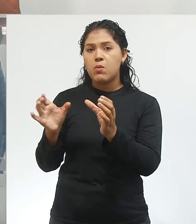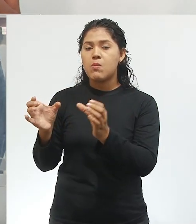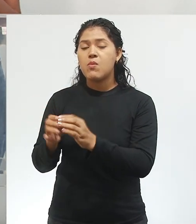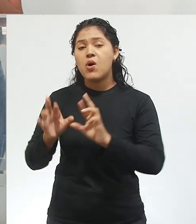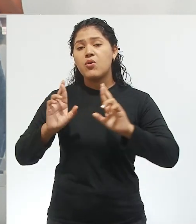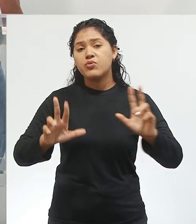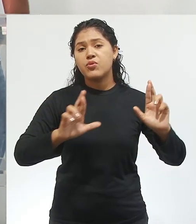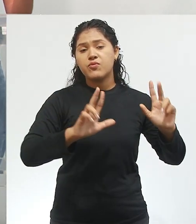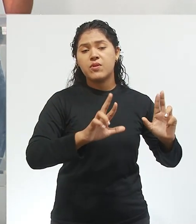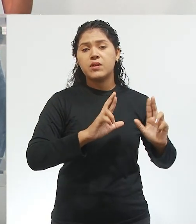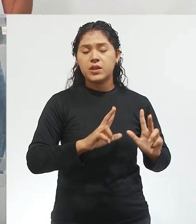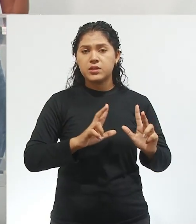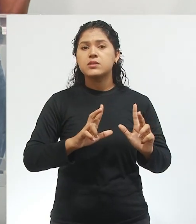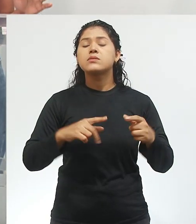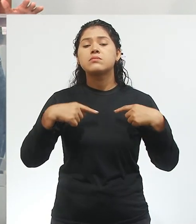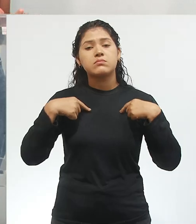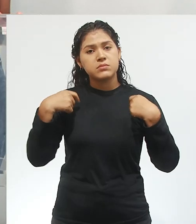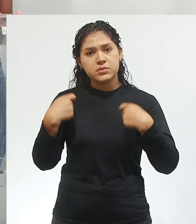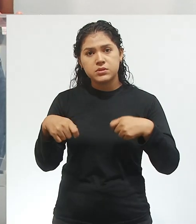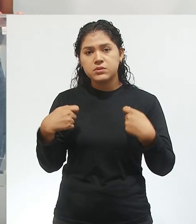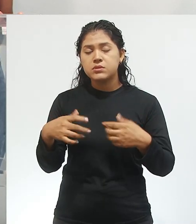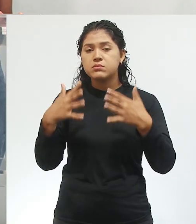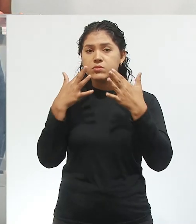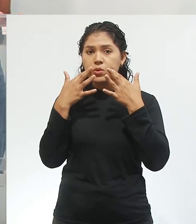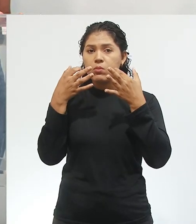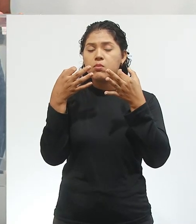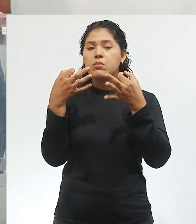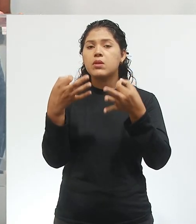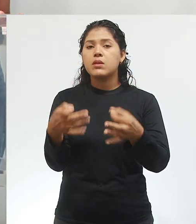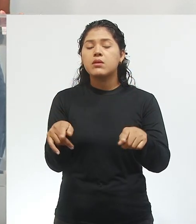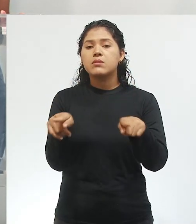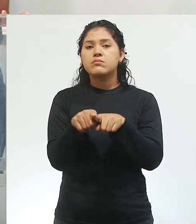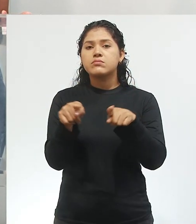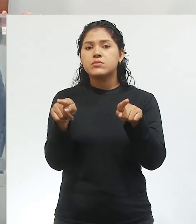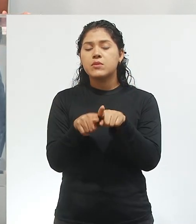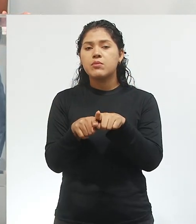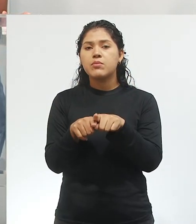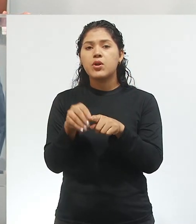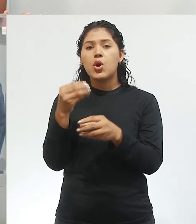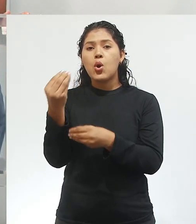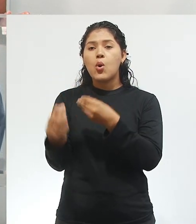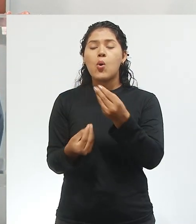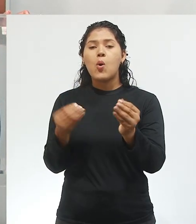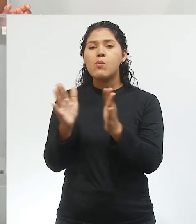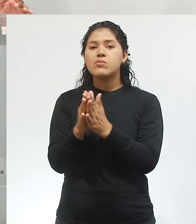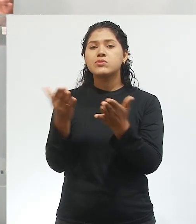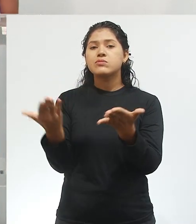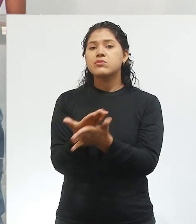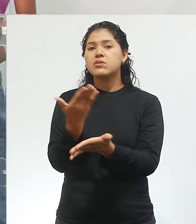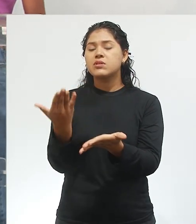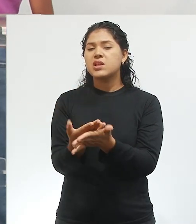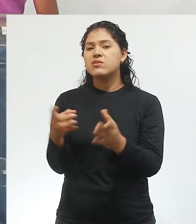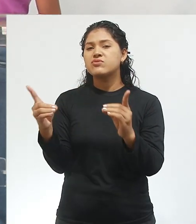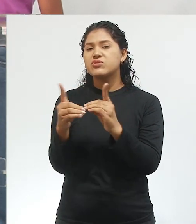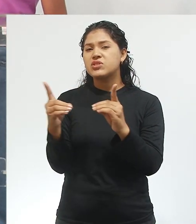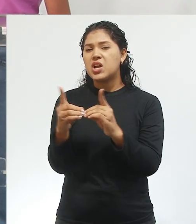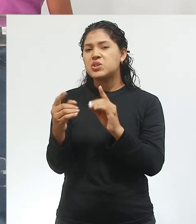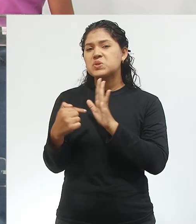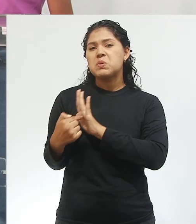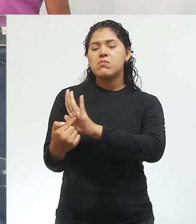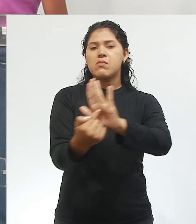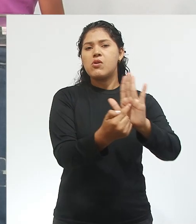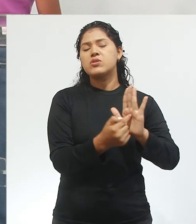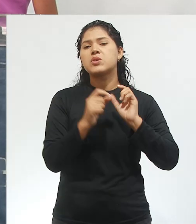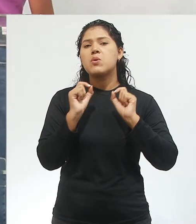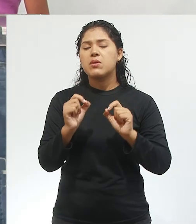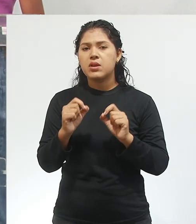alguma forma, inculcado nos nossos alunos a partir dos livros didáticos, quando defendem essa